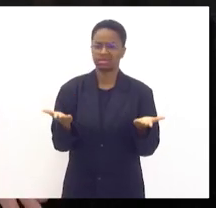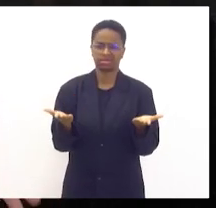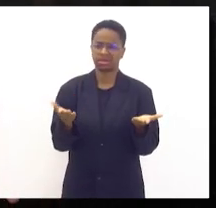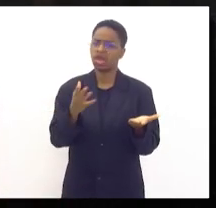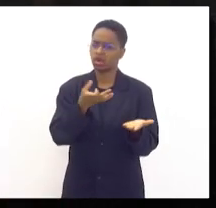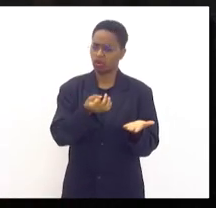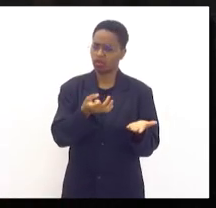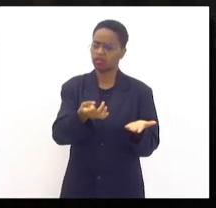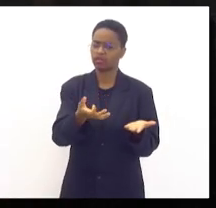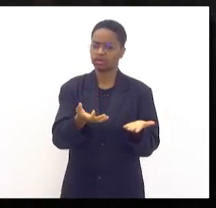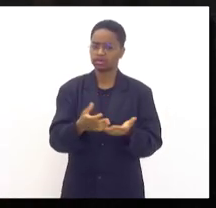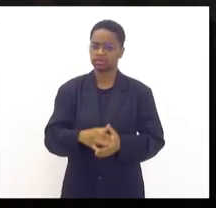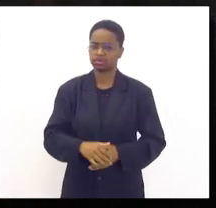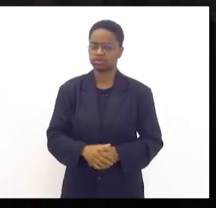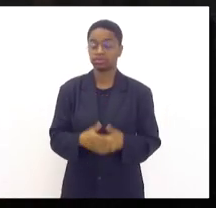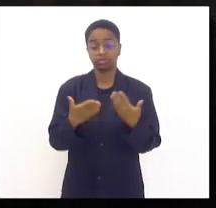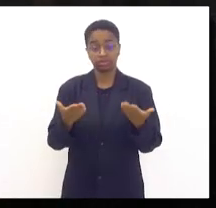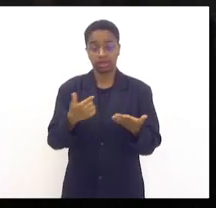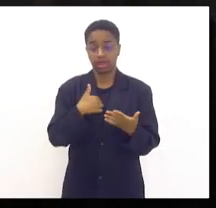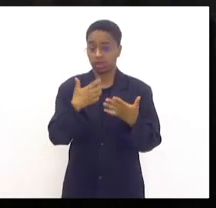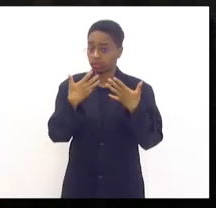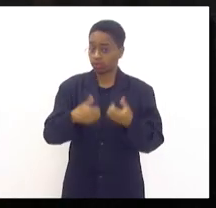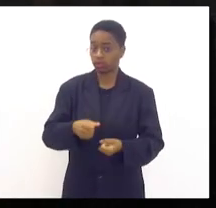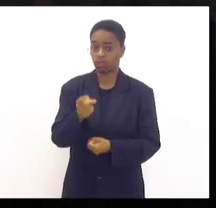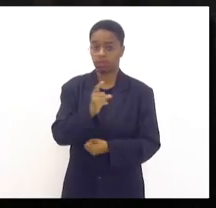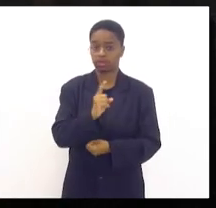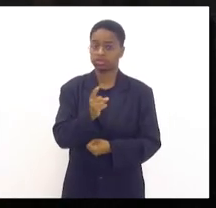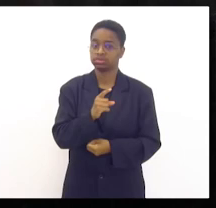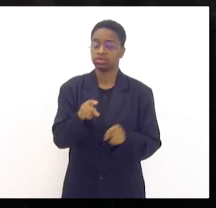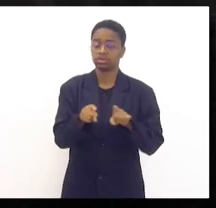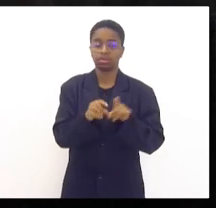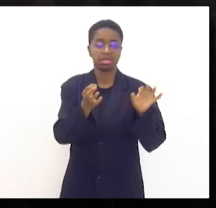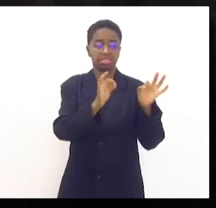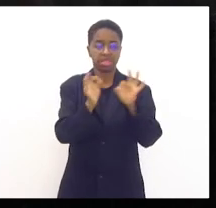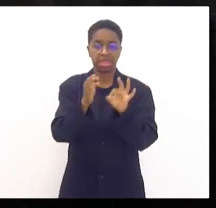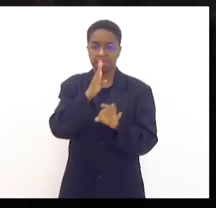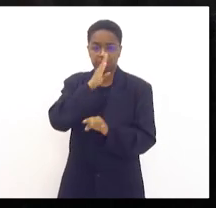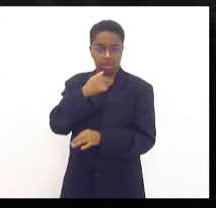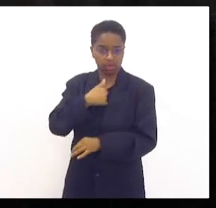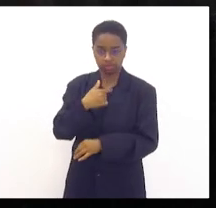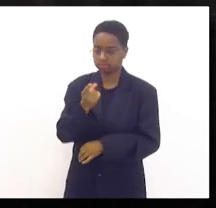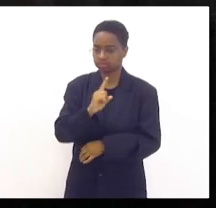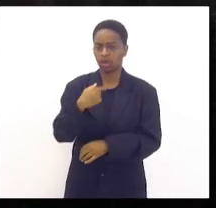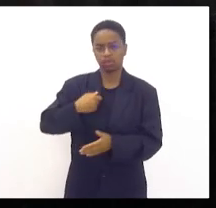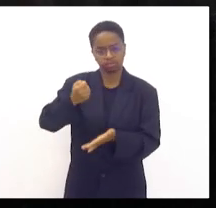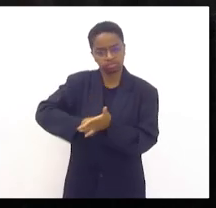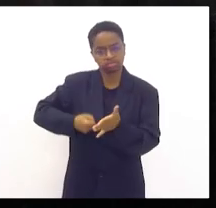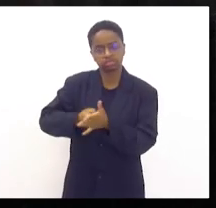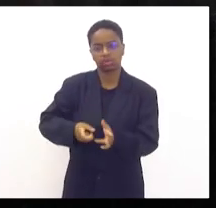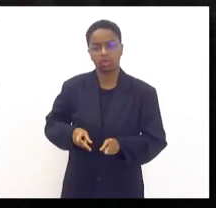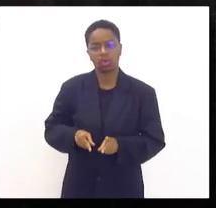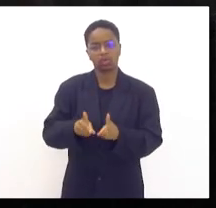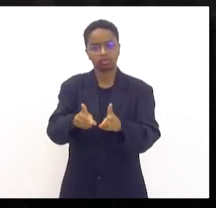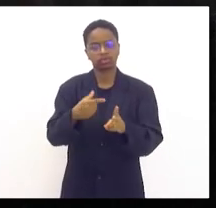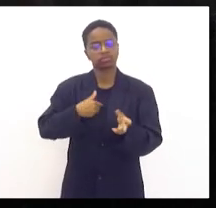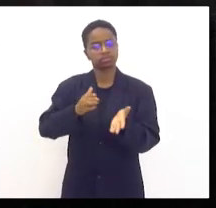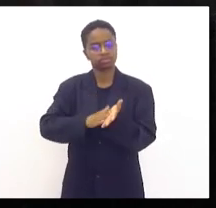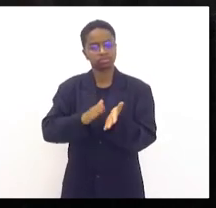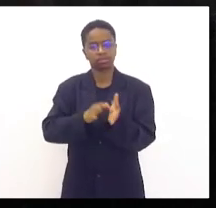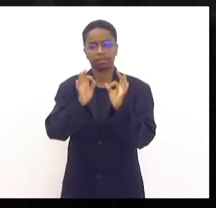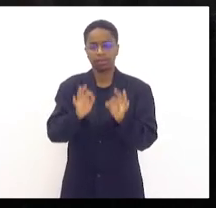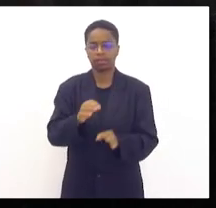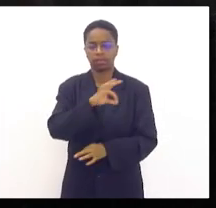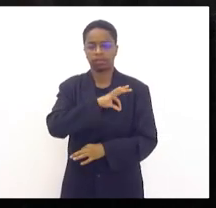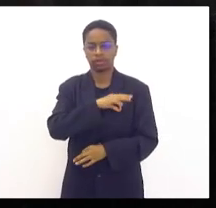uma covardia. Então, não irei me acovardar, ninguém vai me calar, irei lutar incansavelmente, irei cobrar a